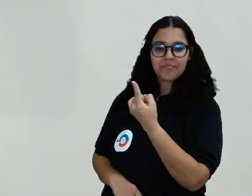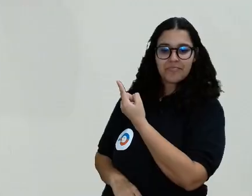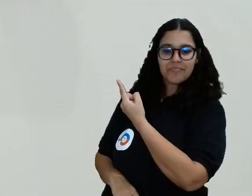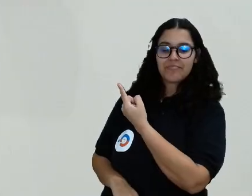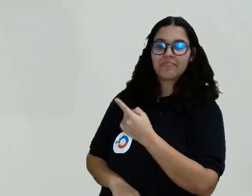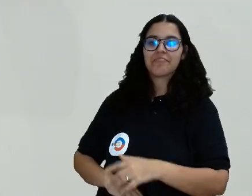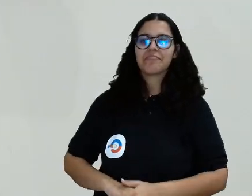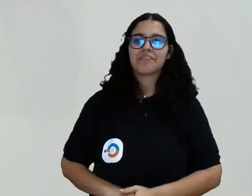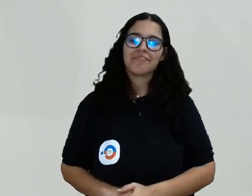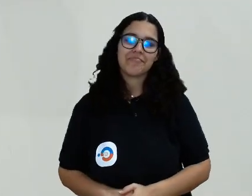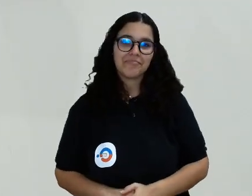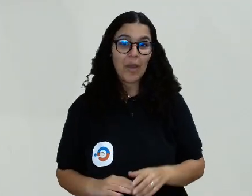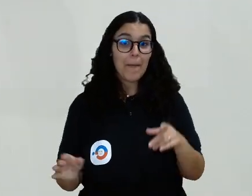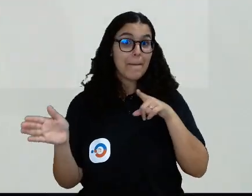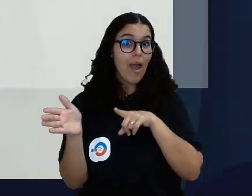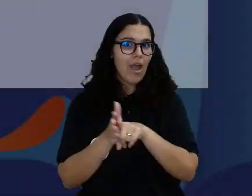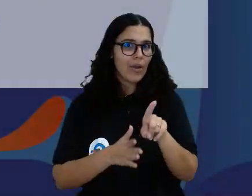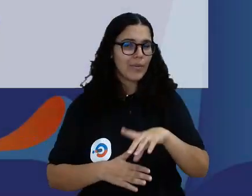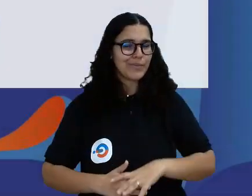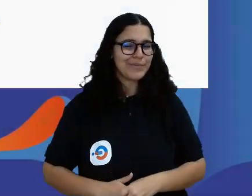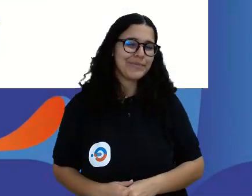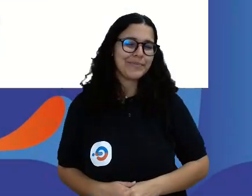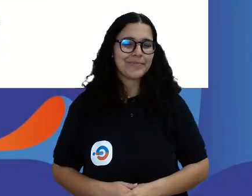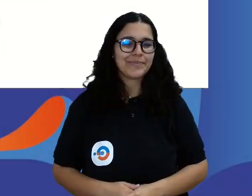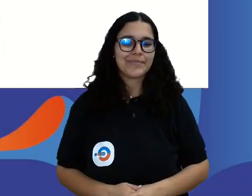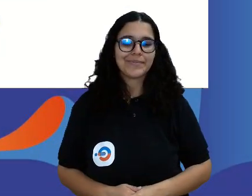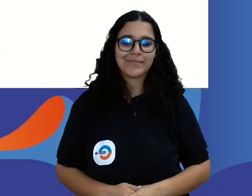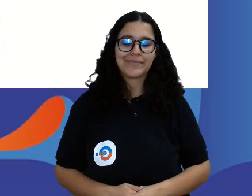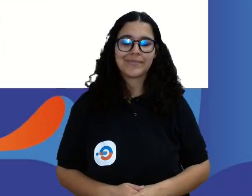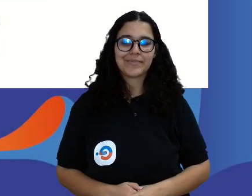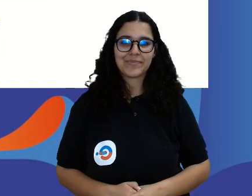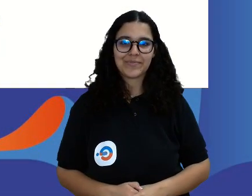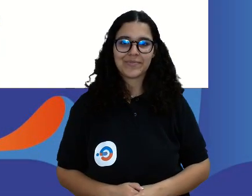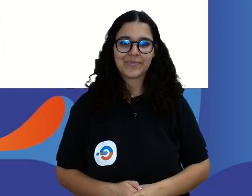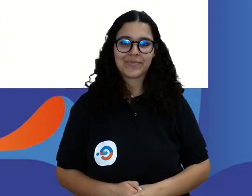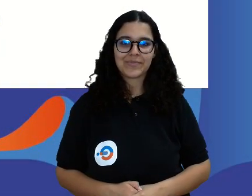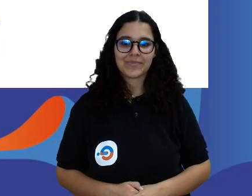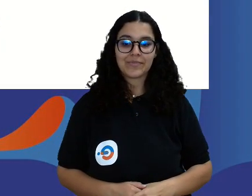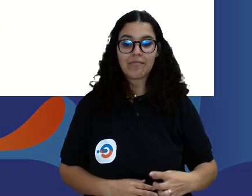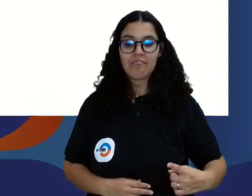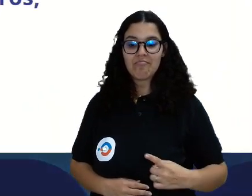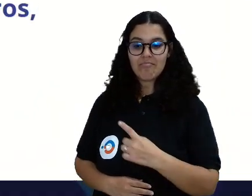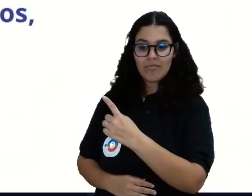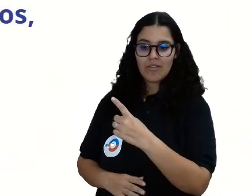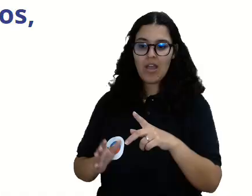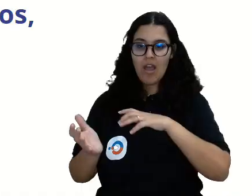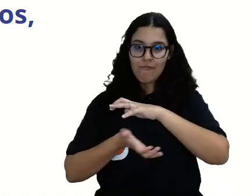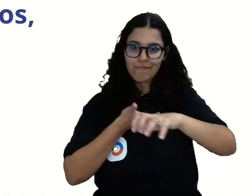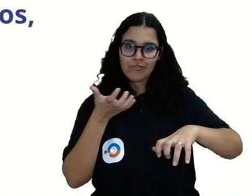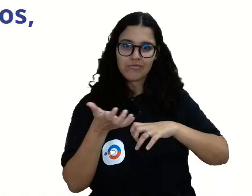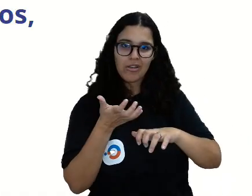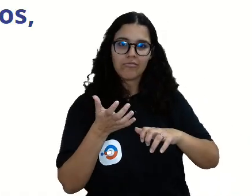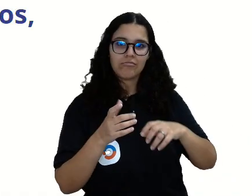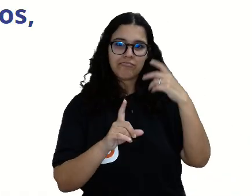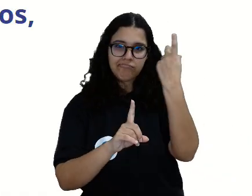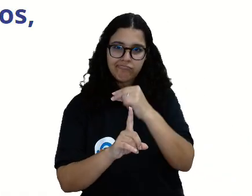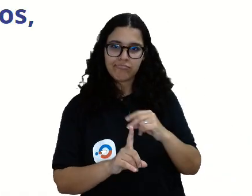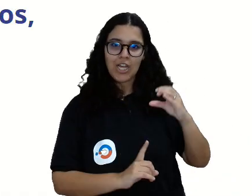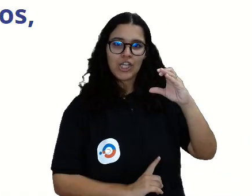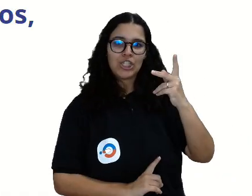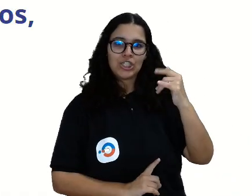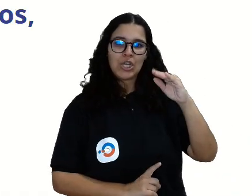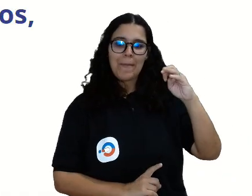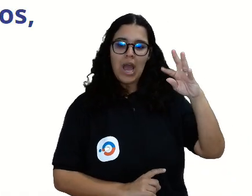o tema. Vamos analisar essa questão. A questão diz o seguinte: a Revolta da Chibata, 1910, foi um